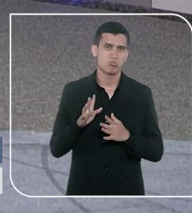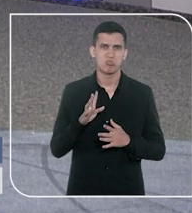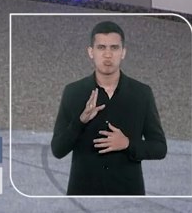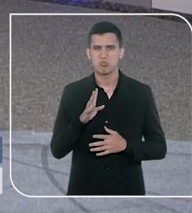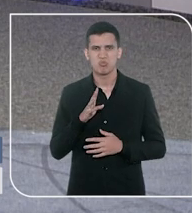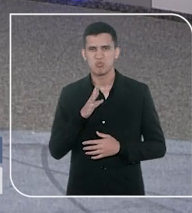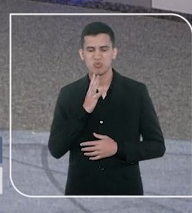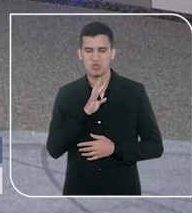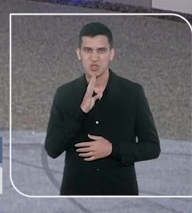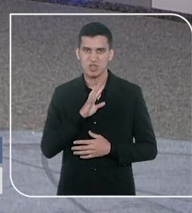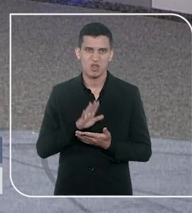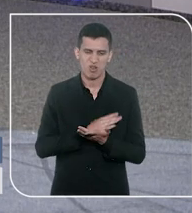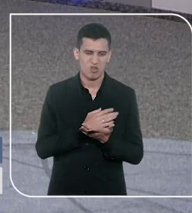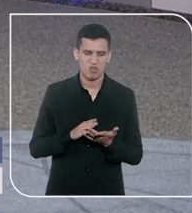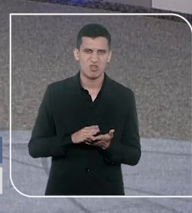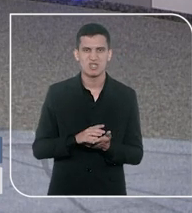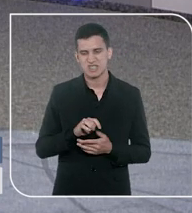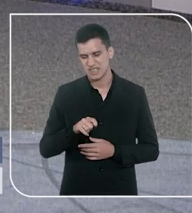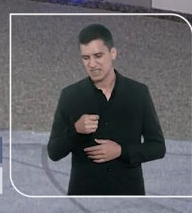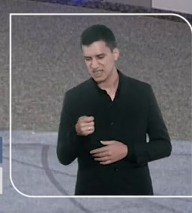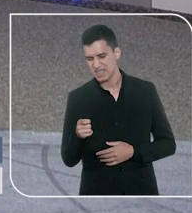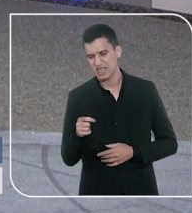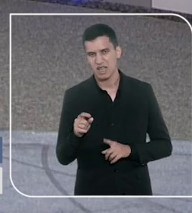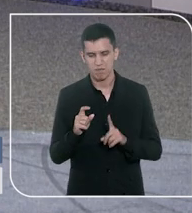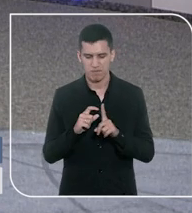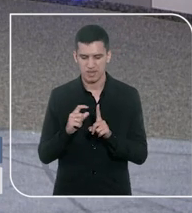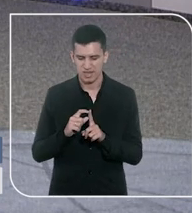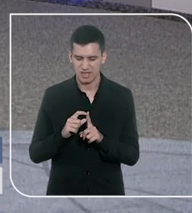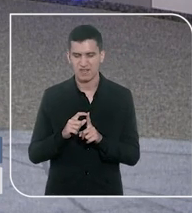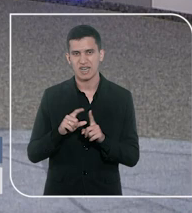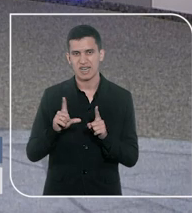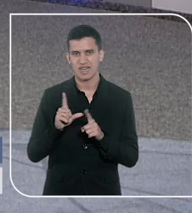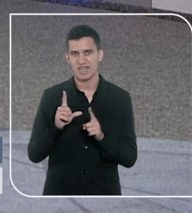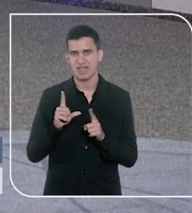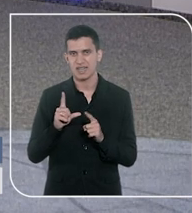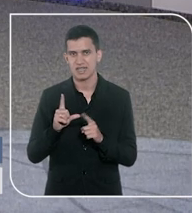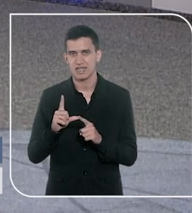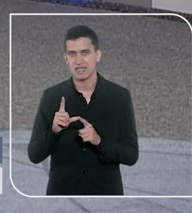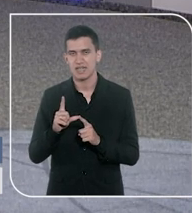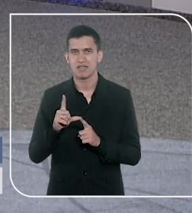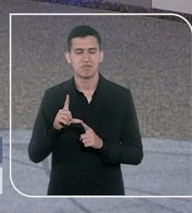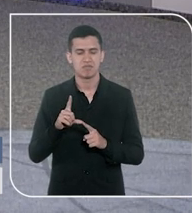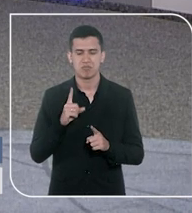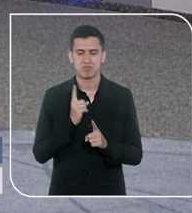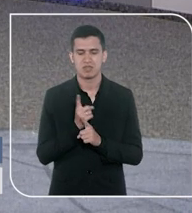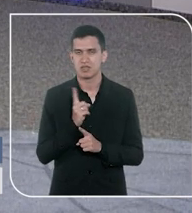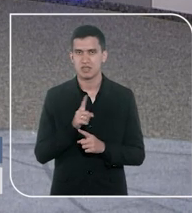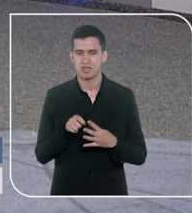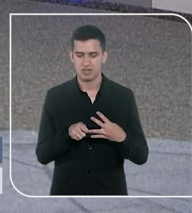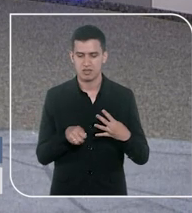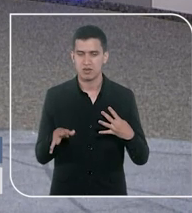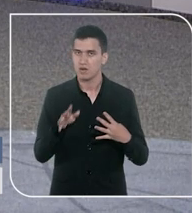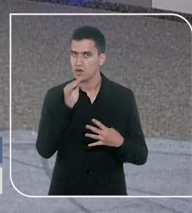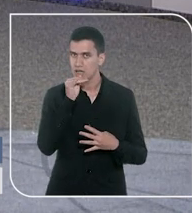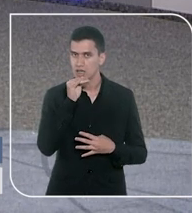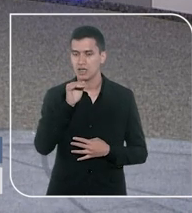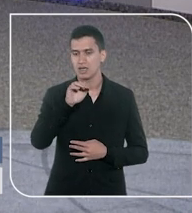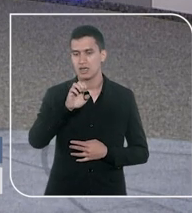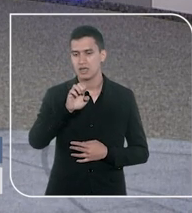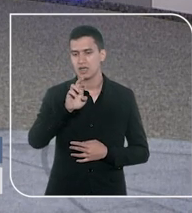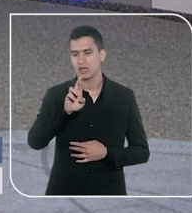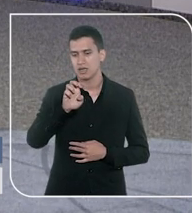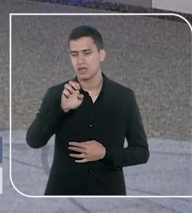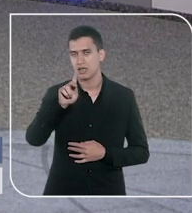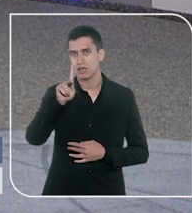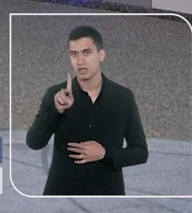siglas que nós encontramos aí na pesquisa de jurisprudência, né? Quando você pensa em ERESP, eu